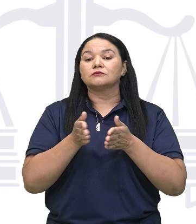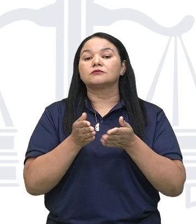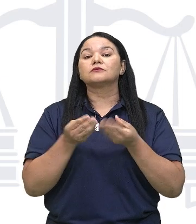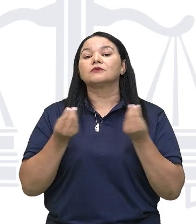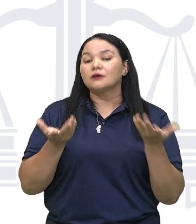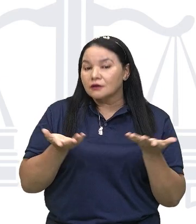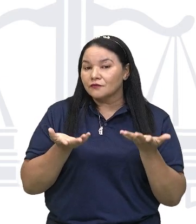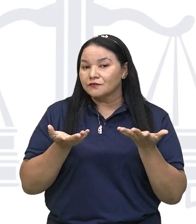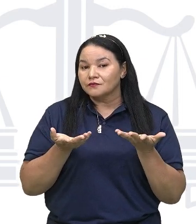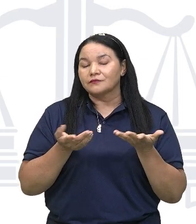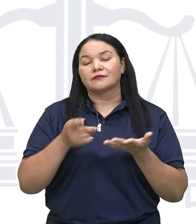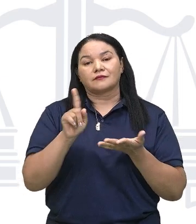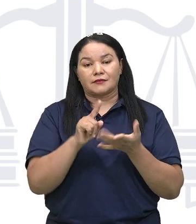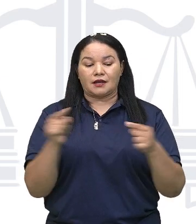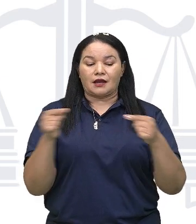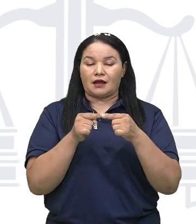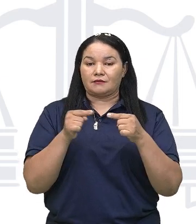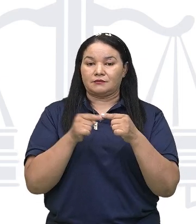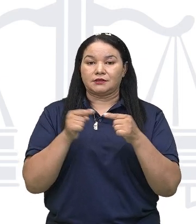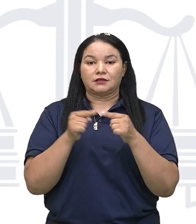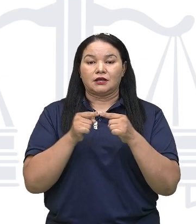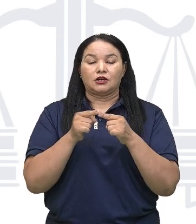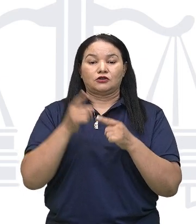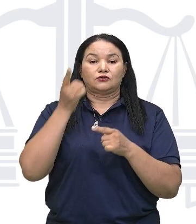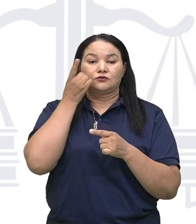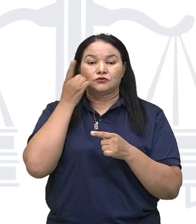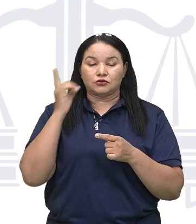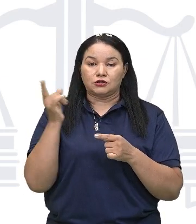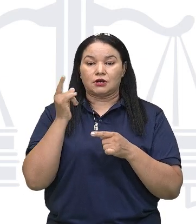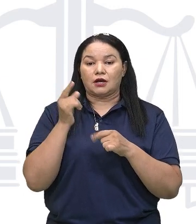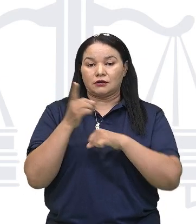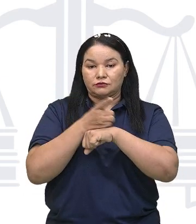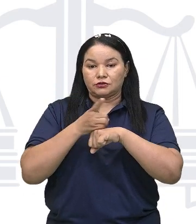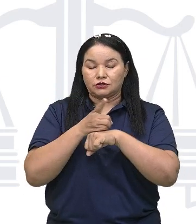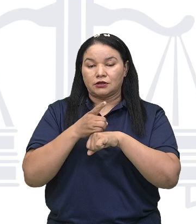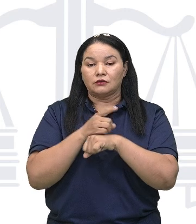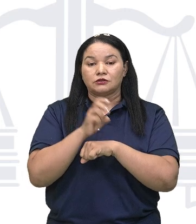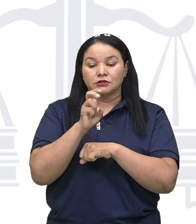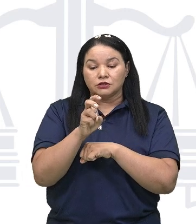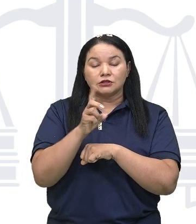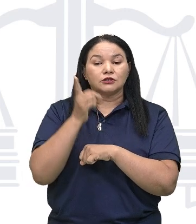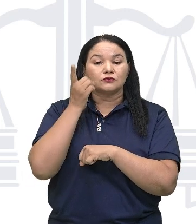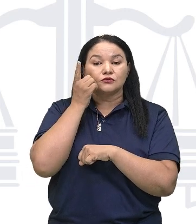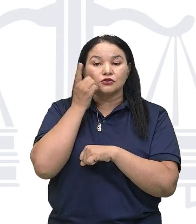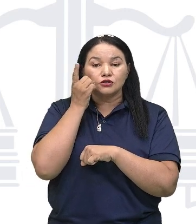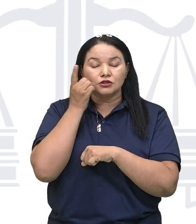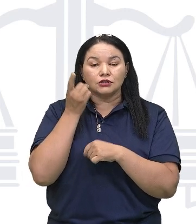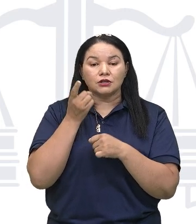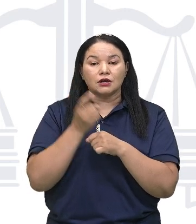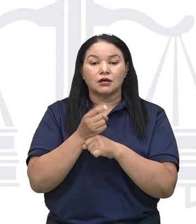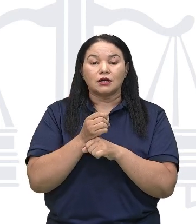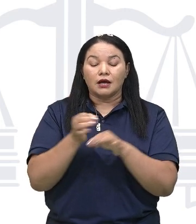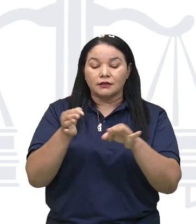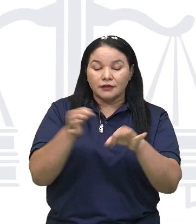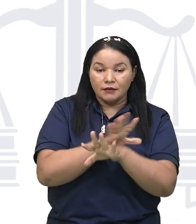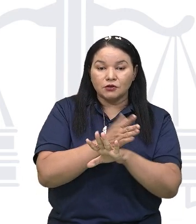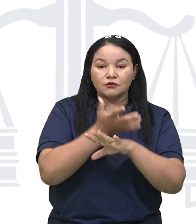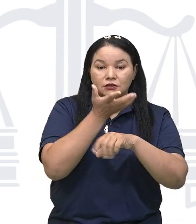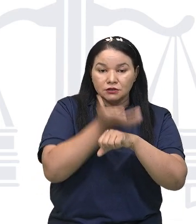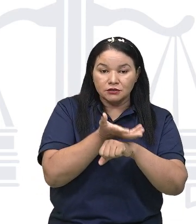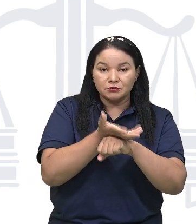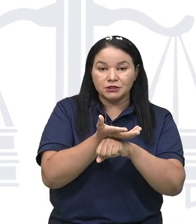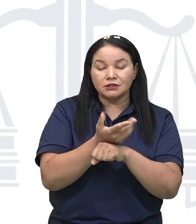frequências e notas é o mesmo do diário, 5 dias úteis após o término do componente curricular, tá bom?